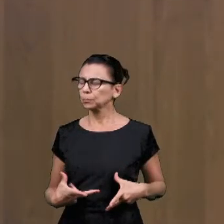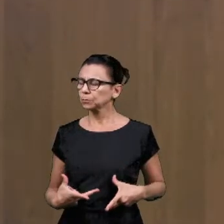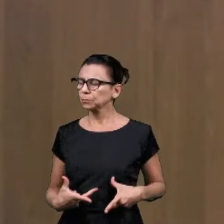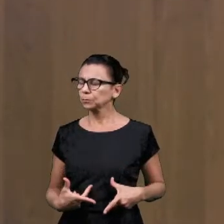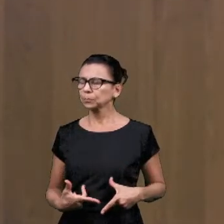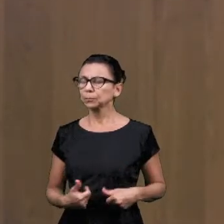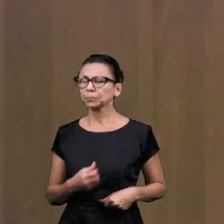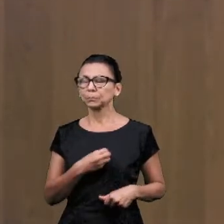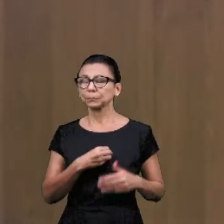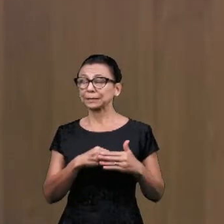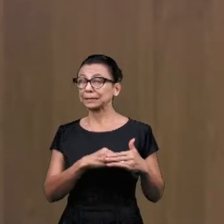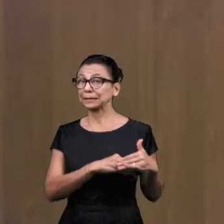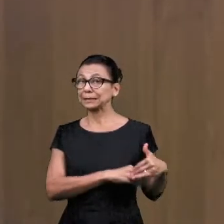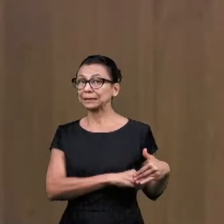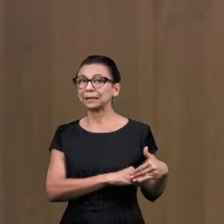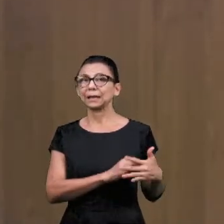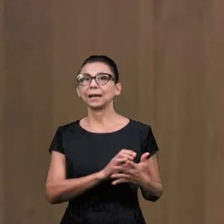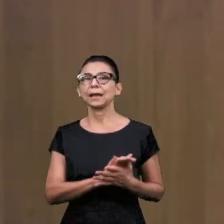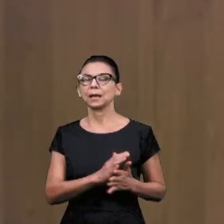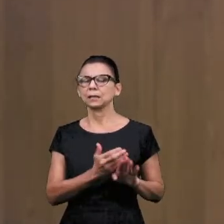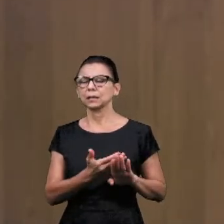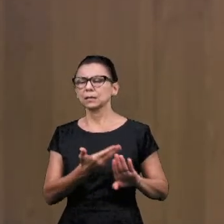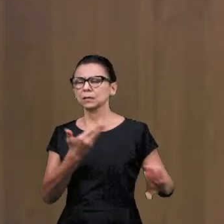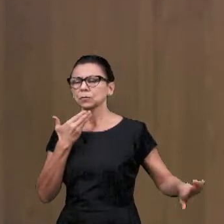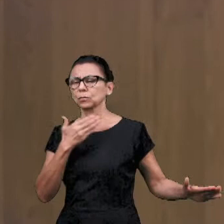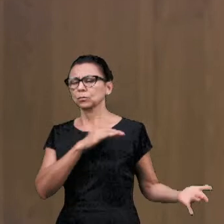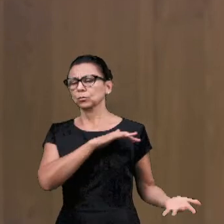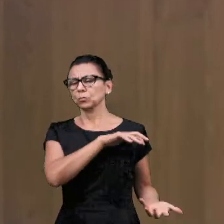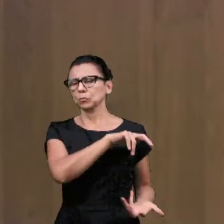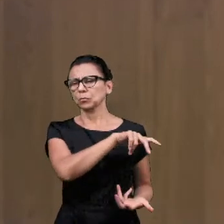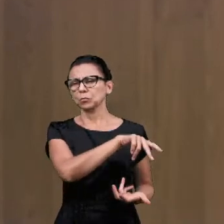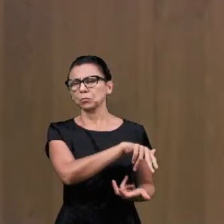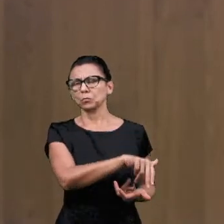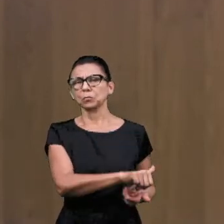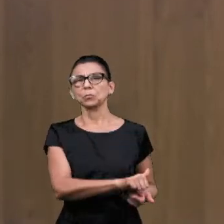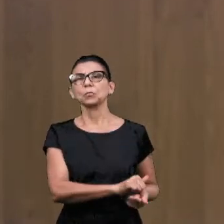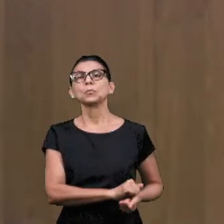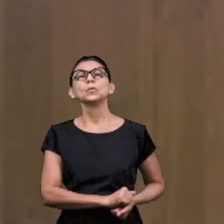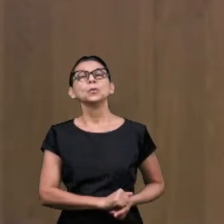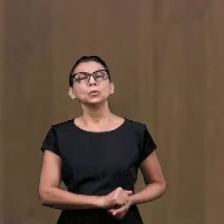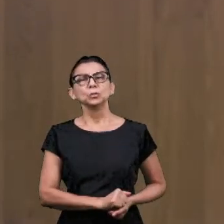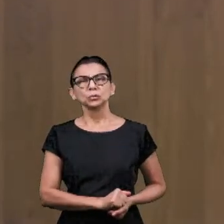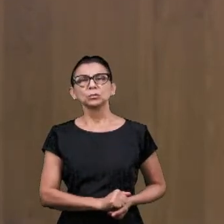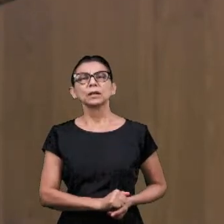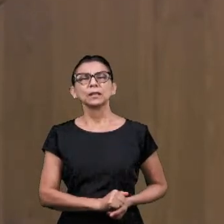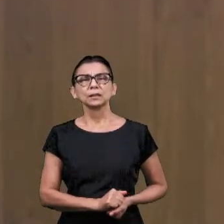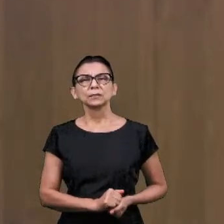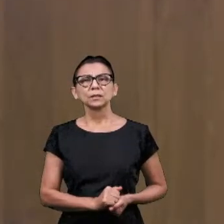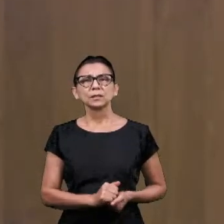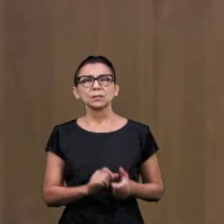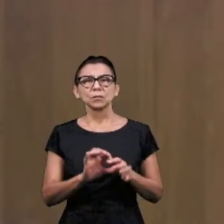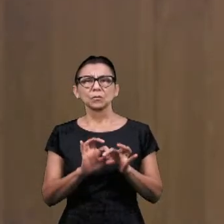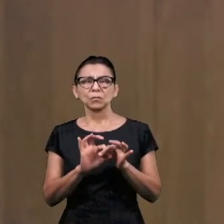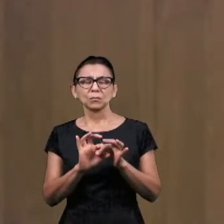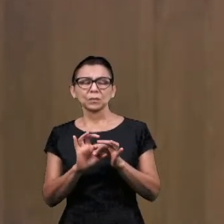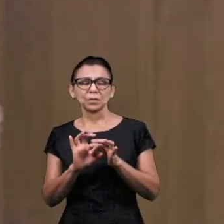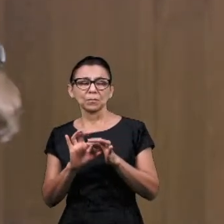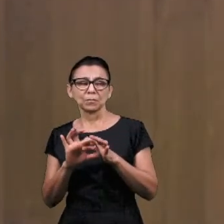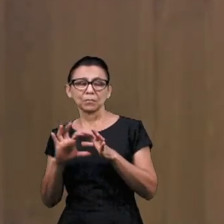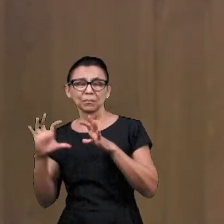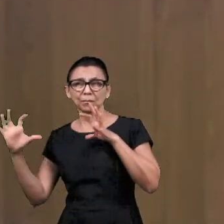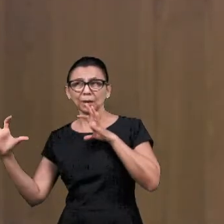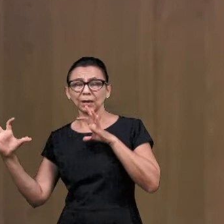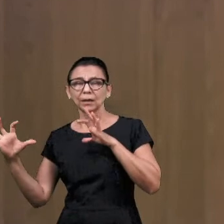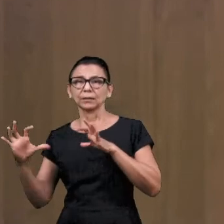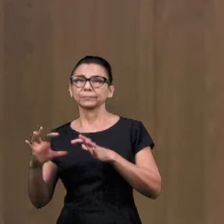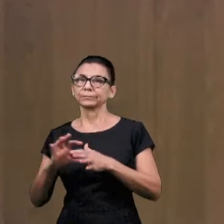do pecado, separada das coisas que tiram a nossa comunhão com Deus. Os servos